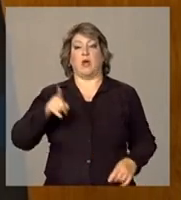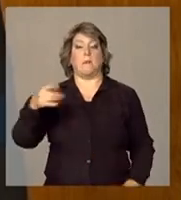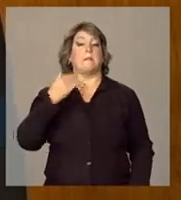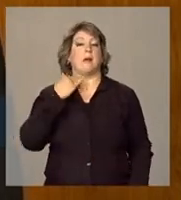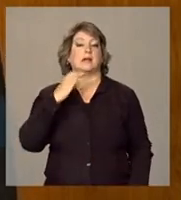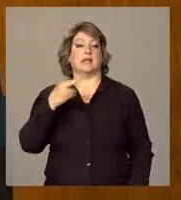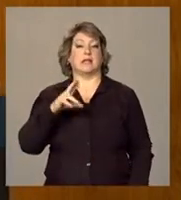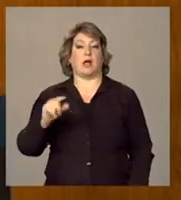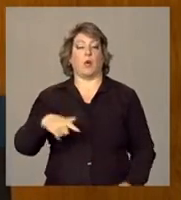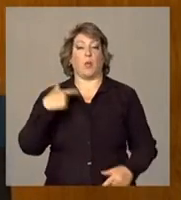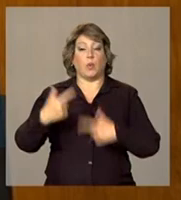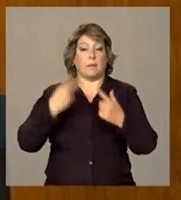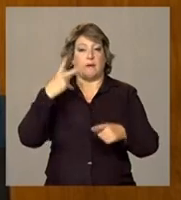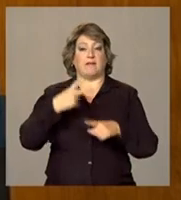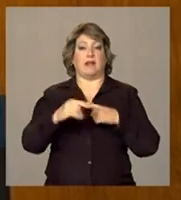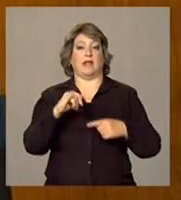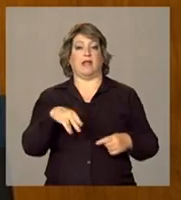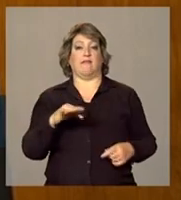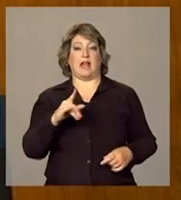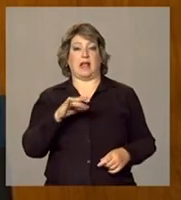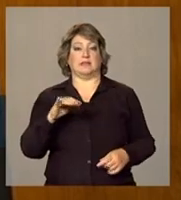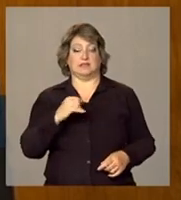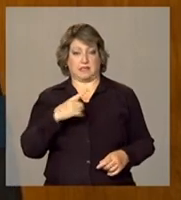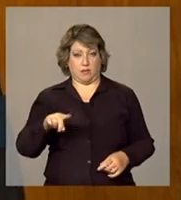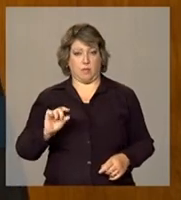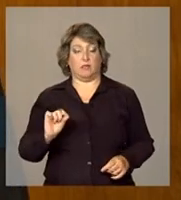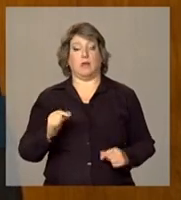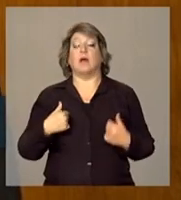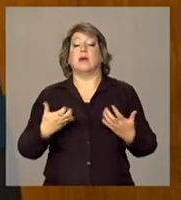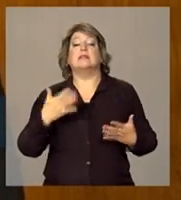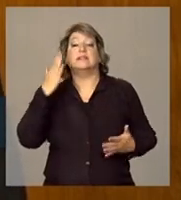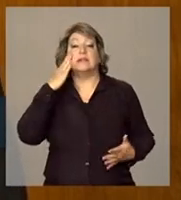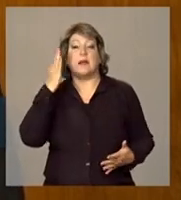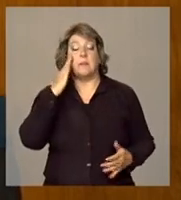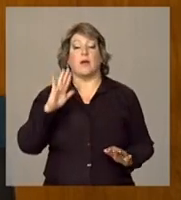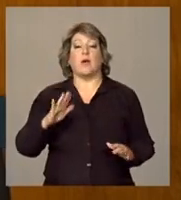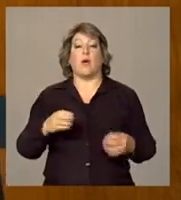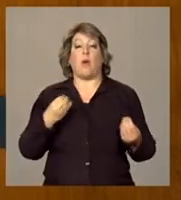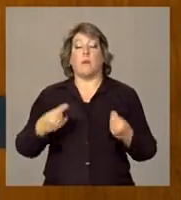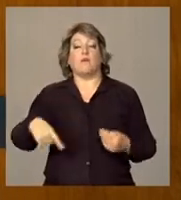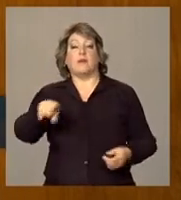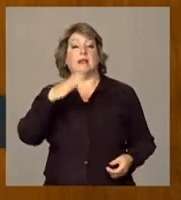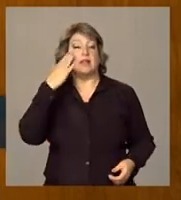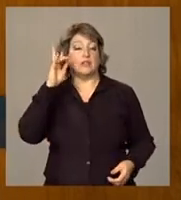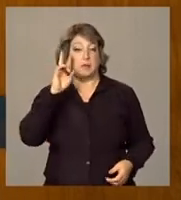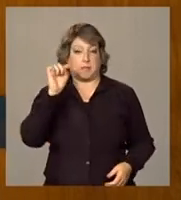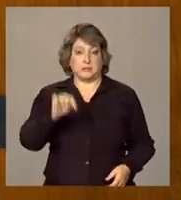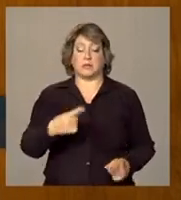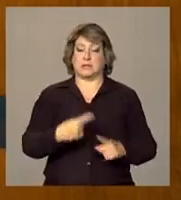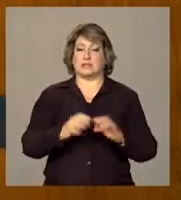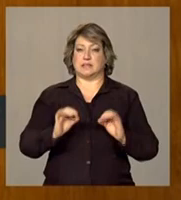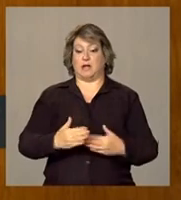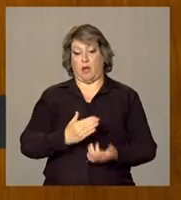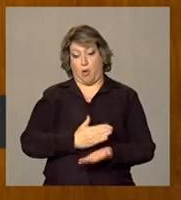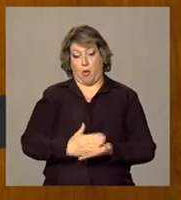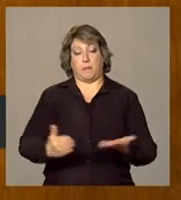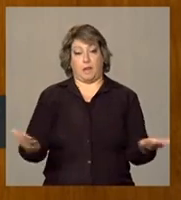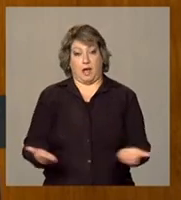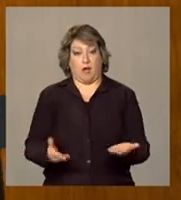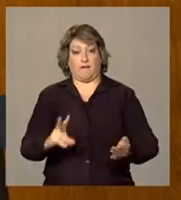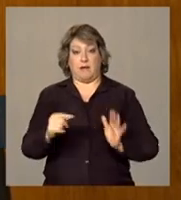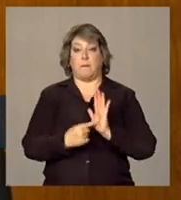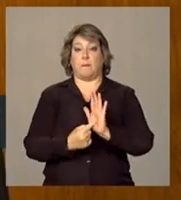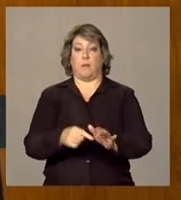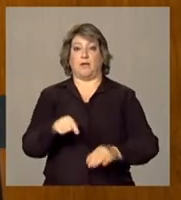combate à inflação eu queria saber qual que é a leitura que que os senhores fazem diz que certamente vai vai aparecer a partir de agora